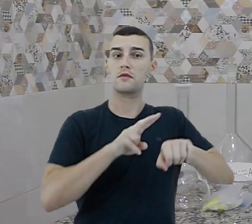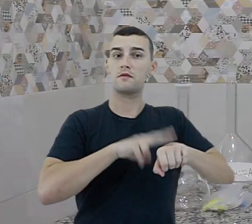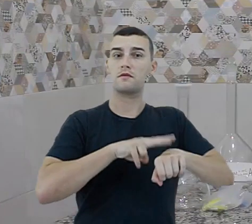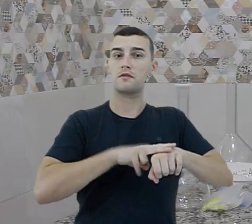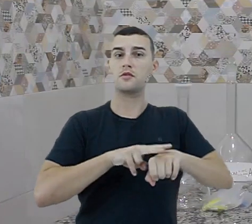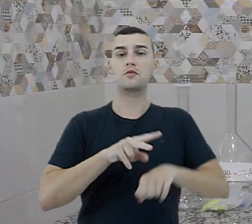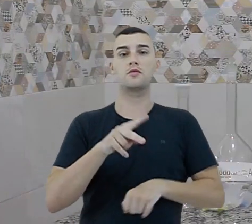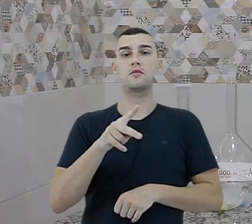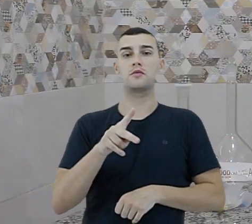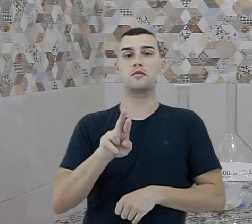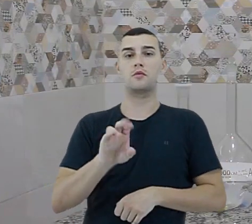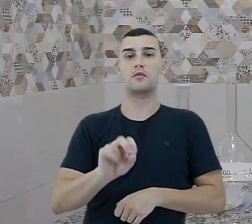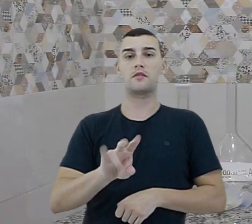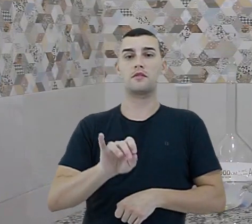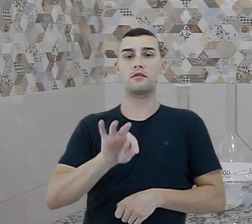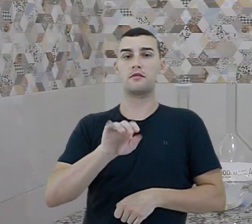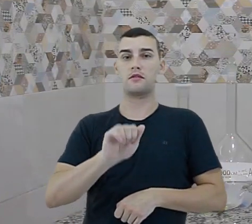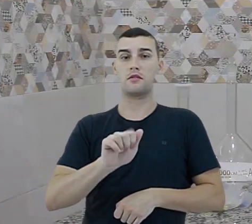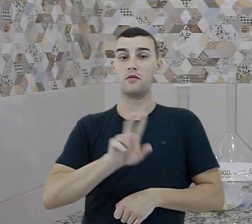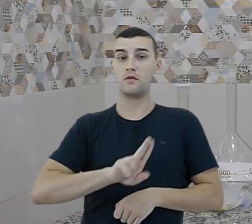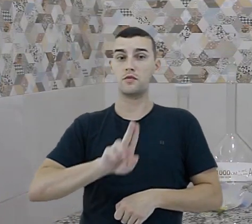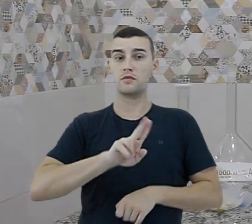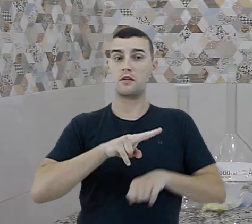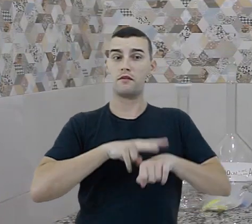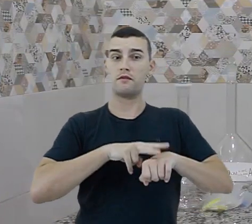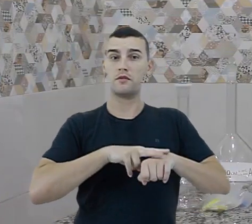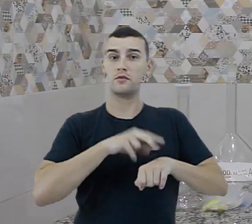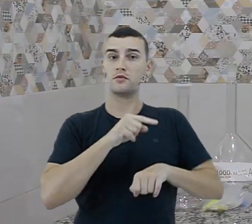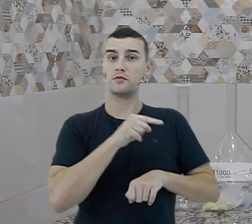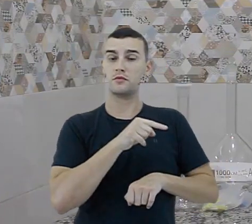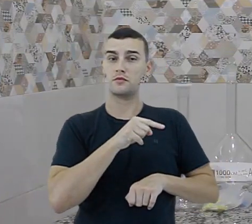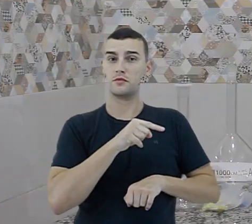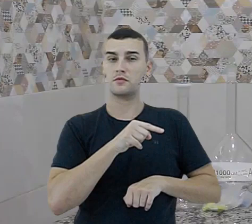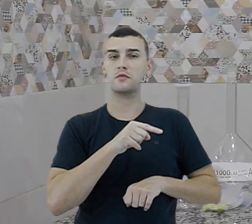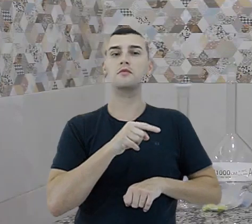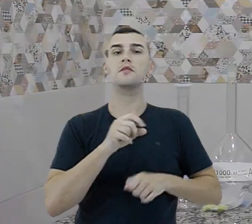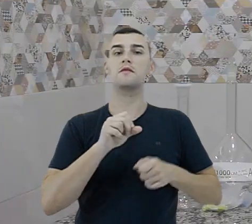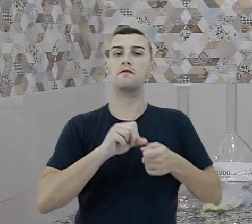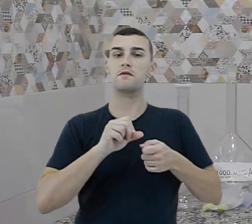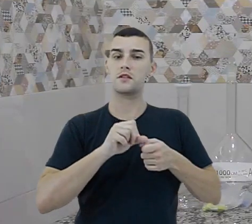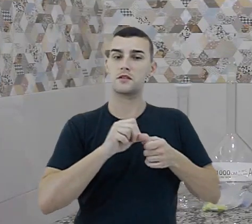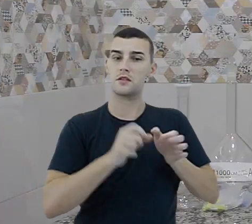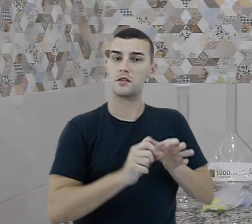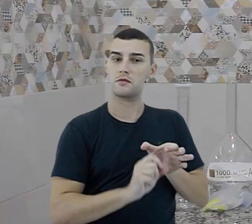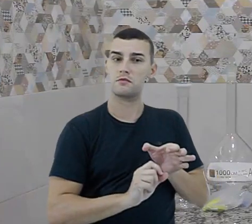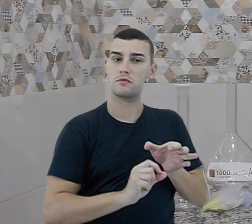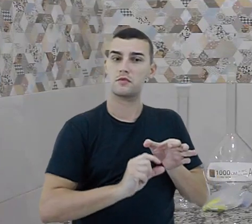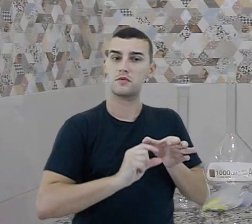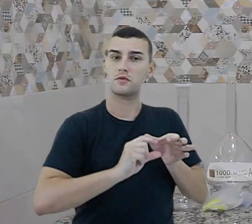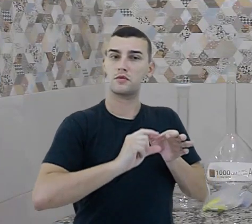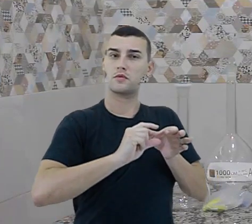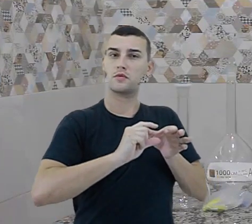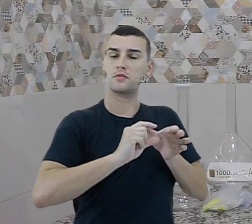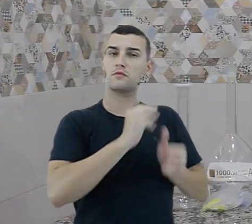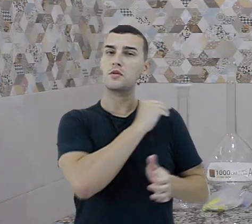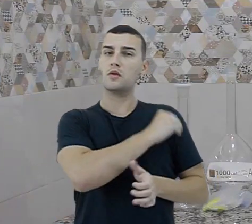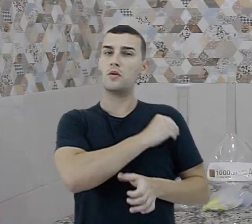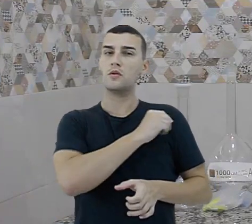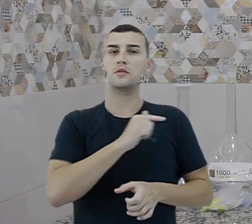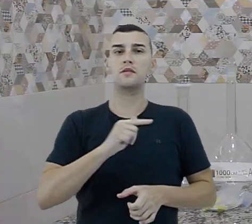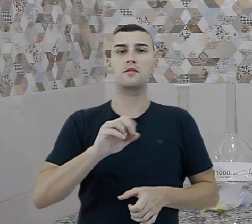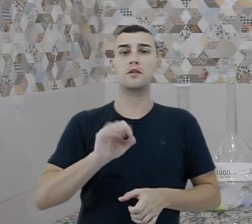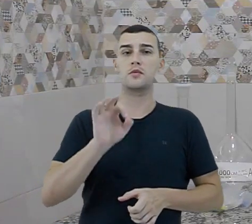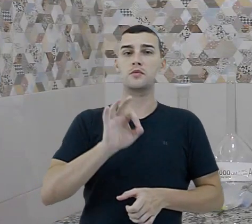álcool 70% não precisa ser precisa. Então, eu vou utilizar essa proveta para fabricar minha solução de